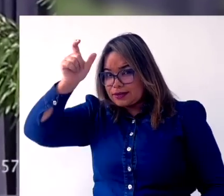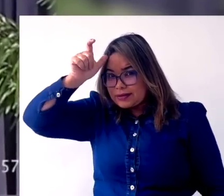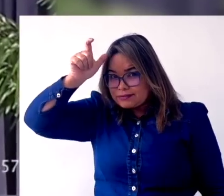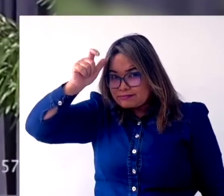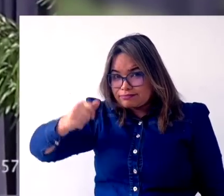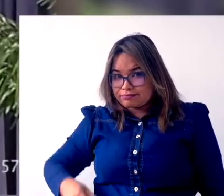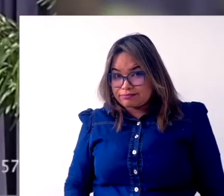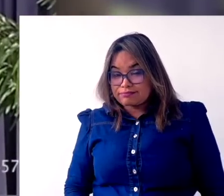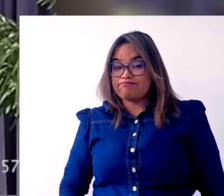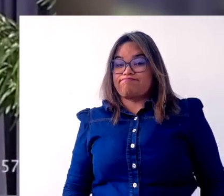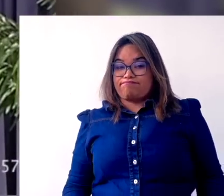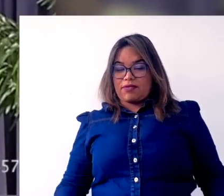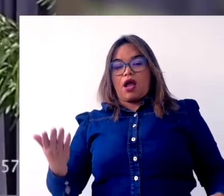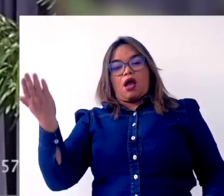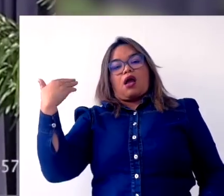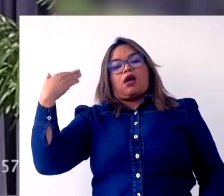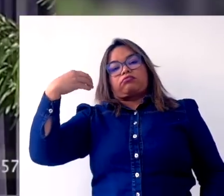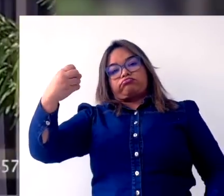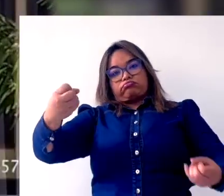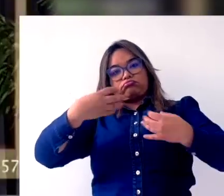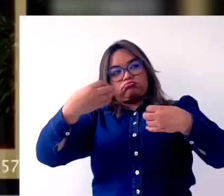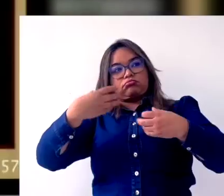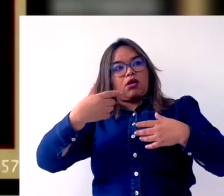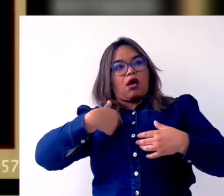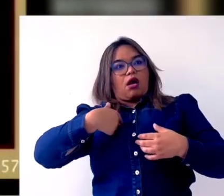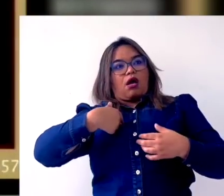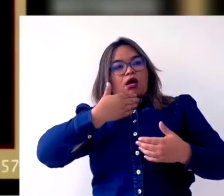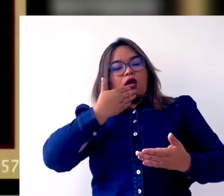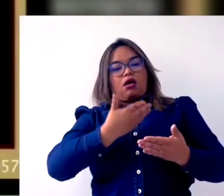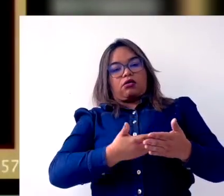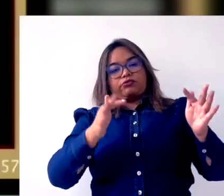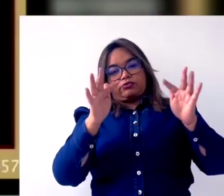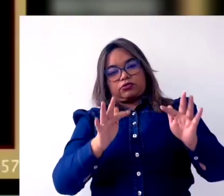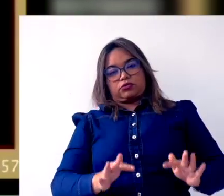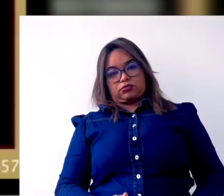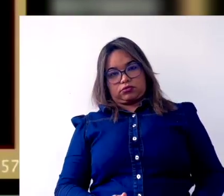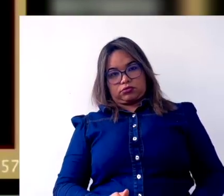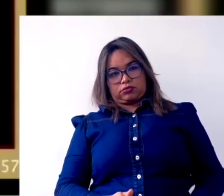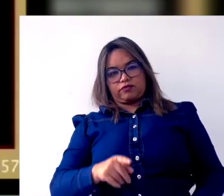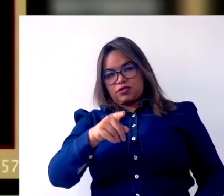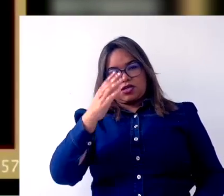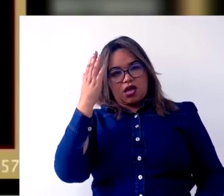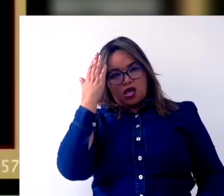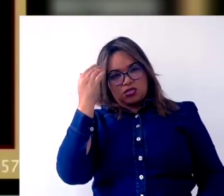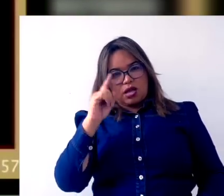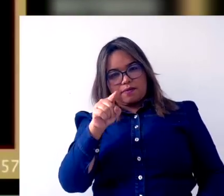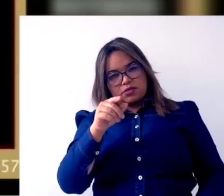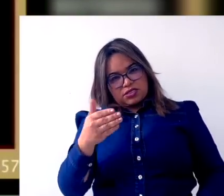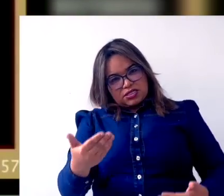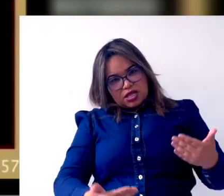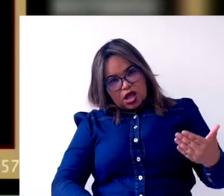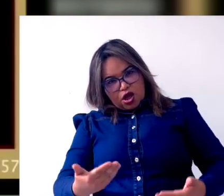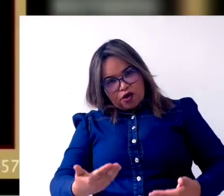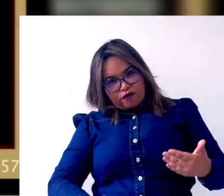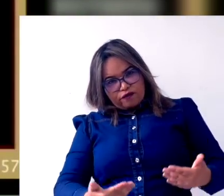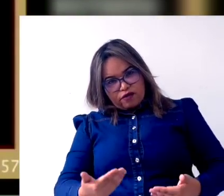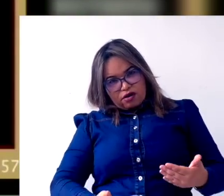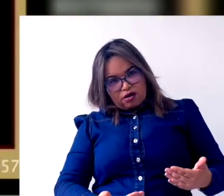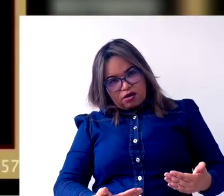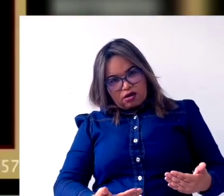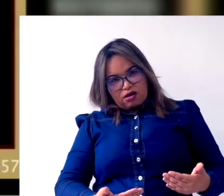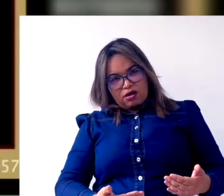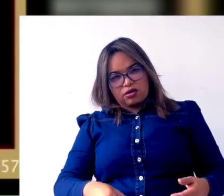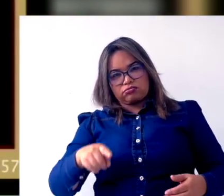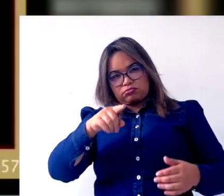fiquei feliz por descobrir isso. Vocês não sabem que aqueles de quem vocês são servos, que vocês são servos daqueles